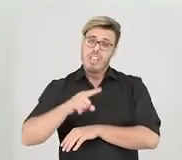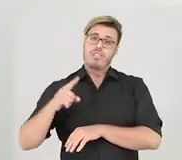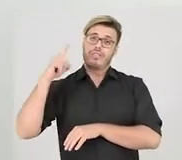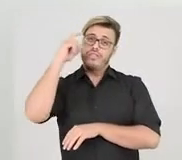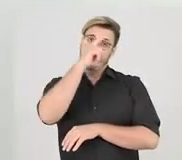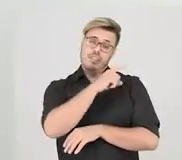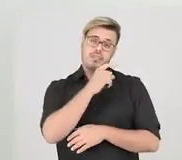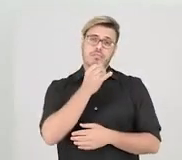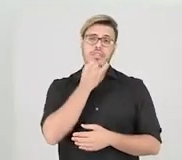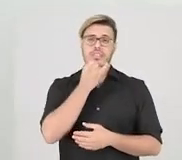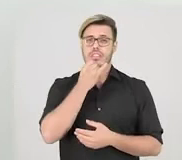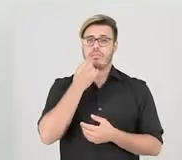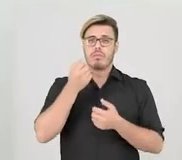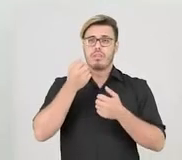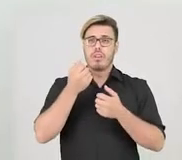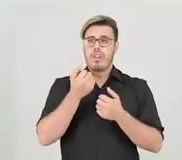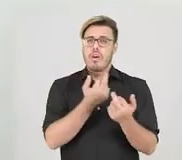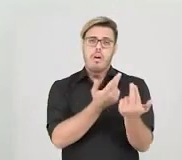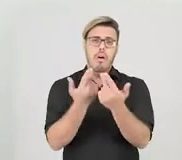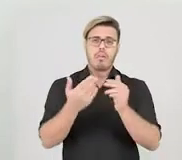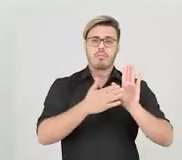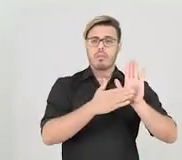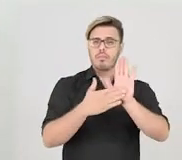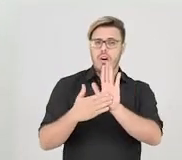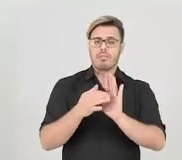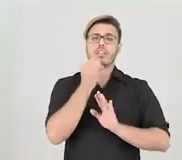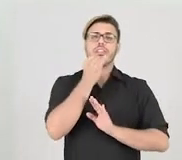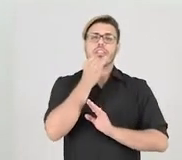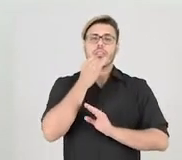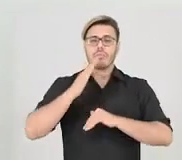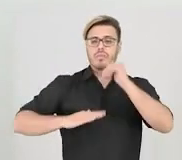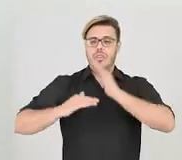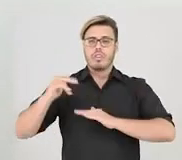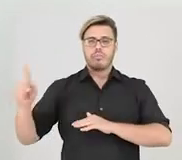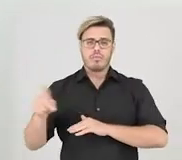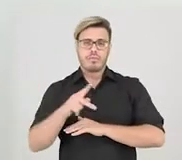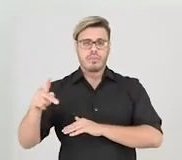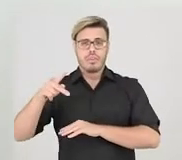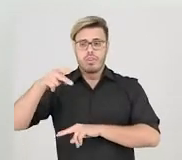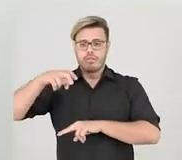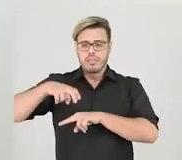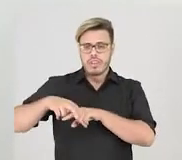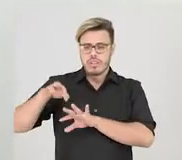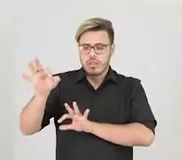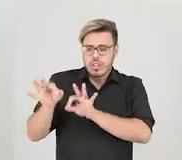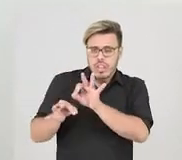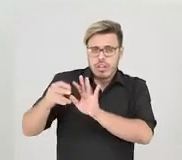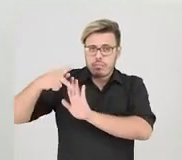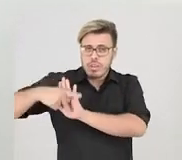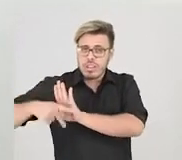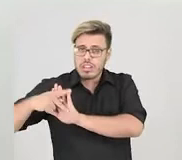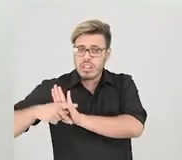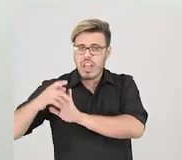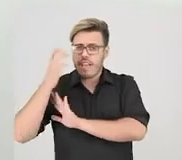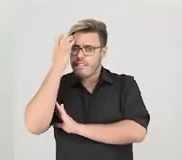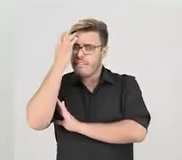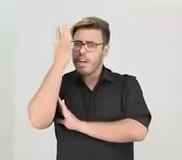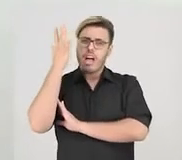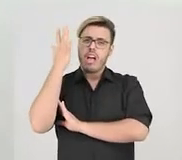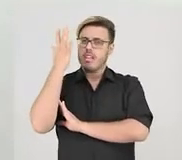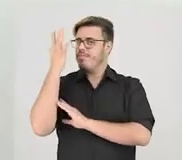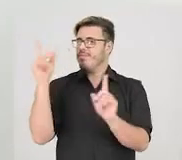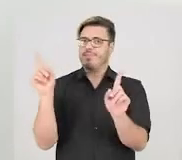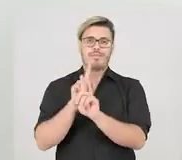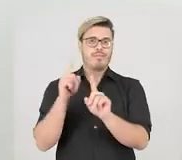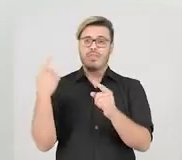qualquer outro plano. Todo professor que senta para planejar não sente facilidade em fazê-lo. Por quê? Porque requer toda